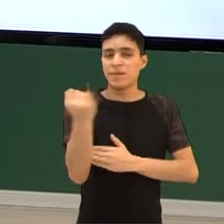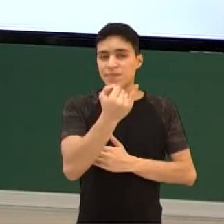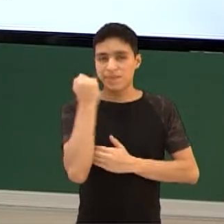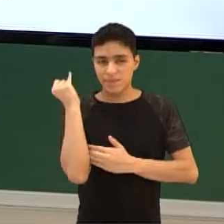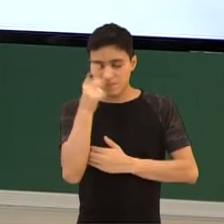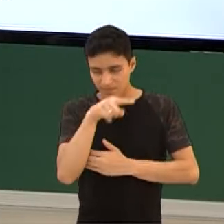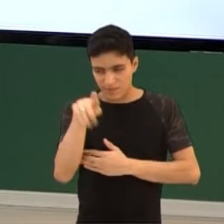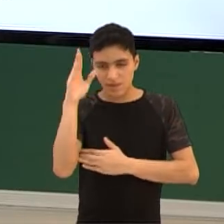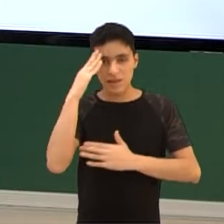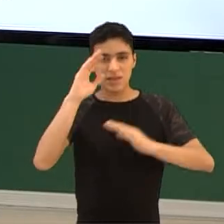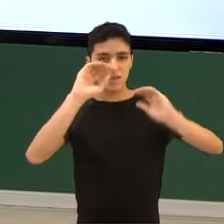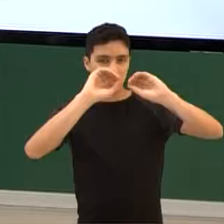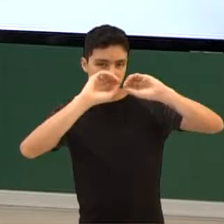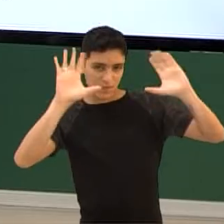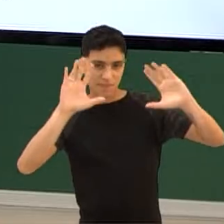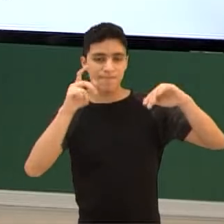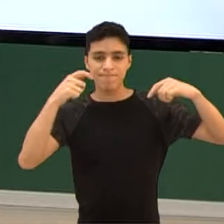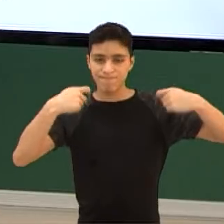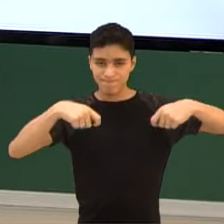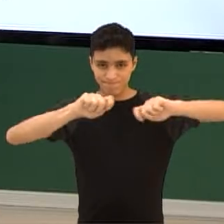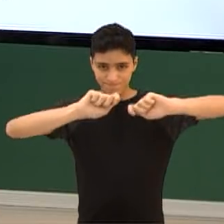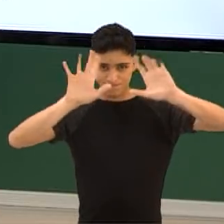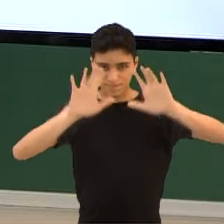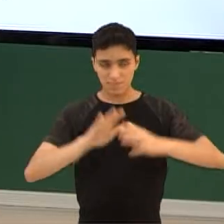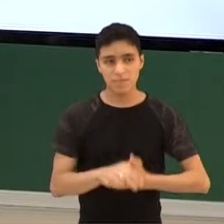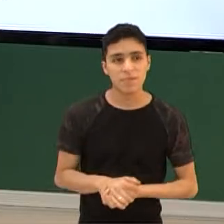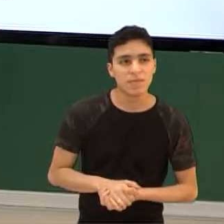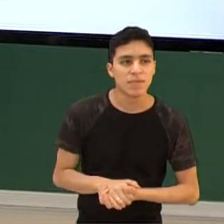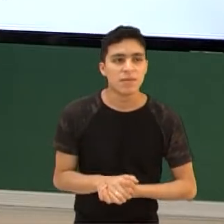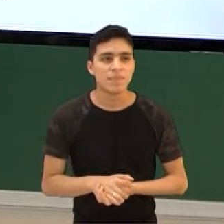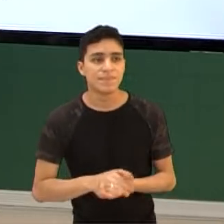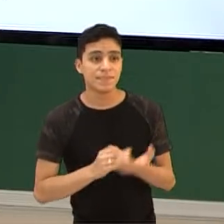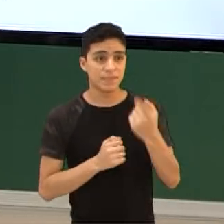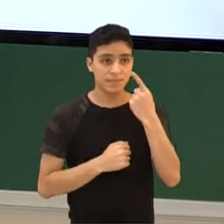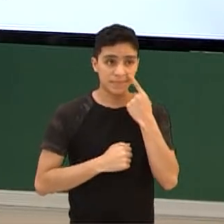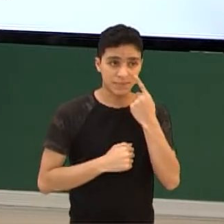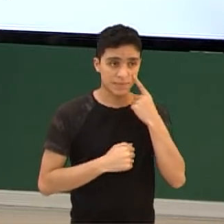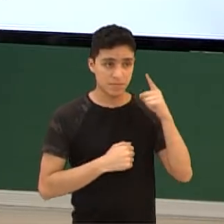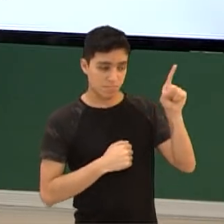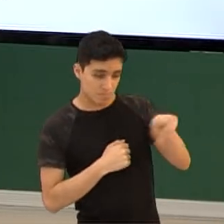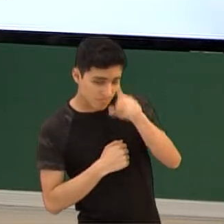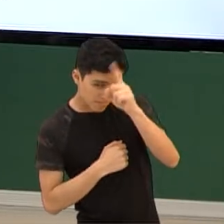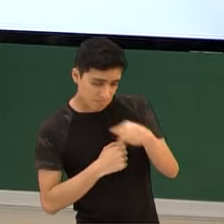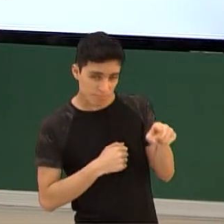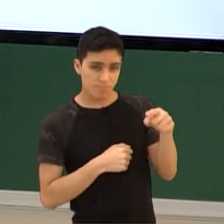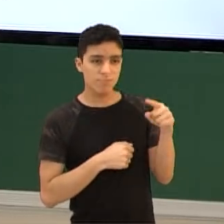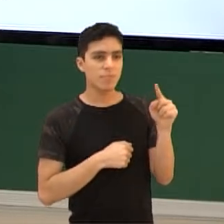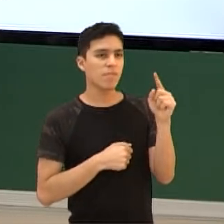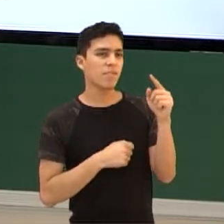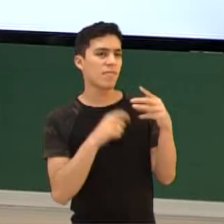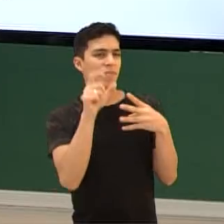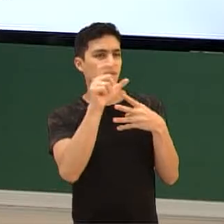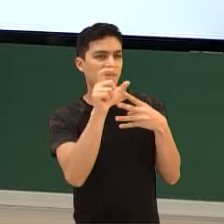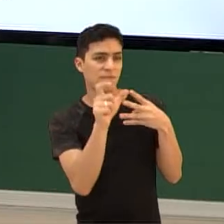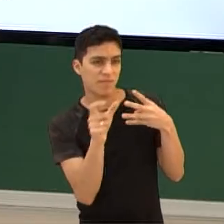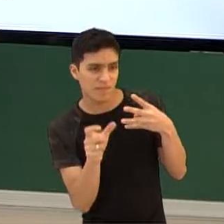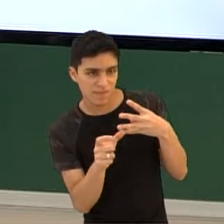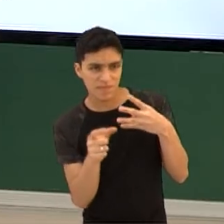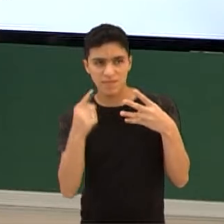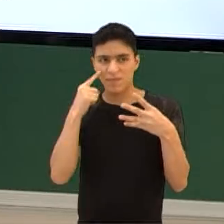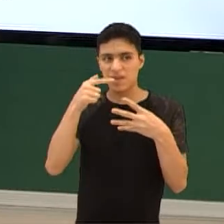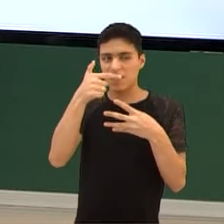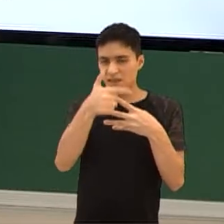importante aqui que a gente tem que comentar. Vejam, eu assinalei aqui 4 palavrinhas, né?